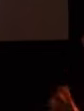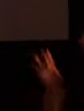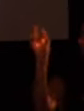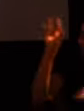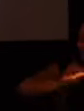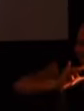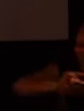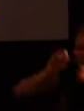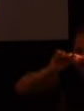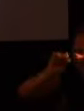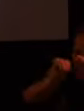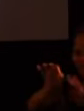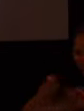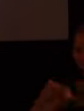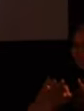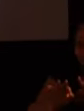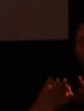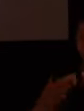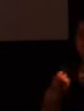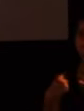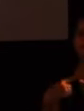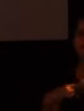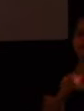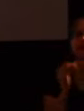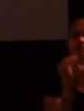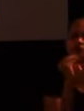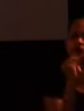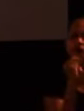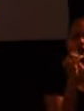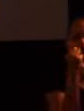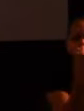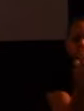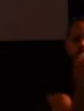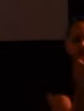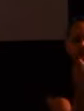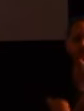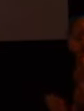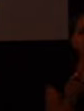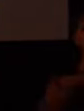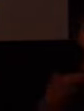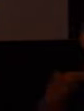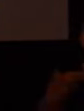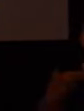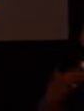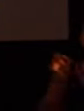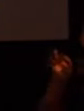forma capenga, tem umas partes dela que atualizam um pouco dessa